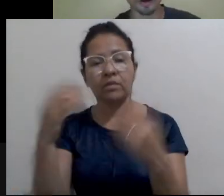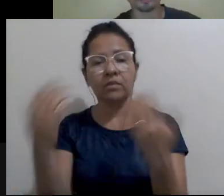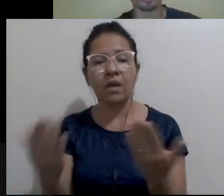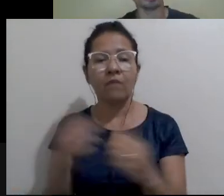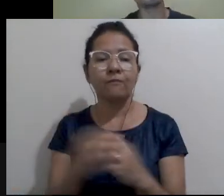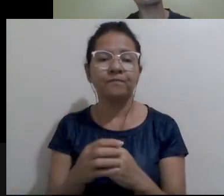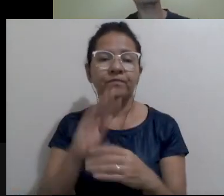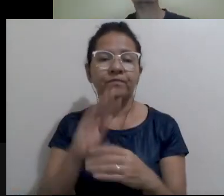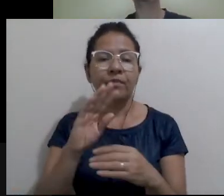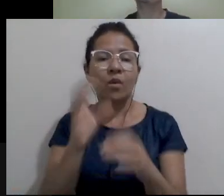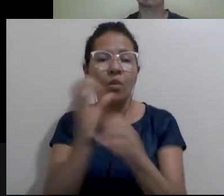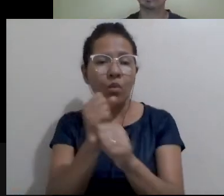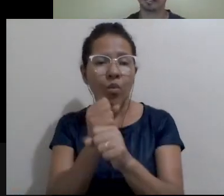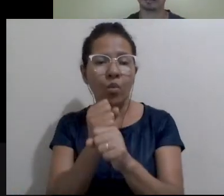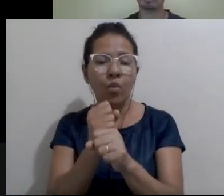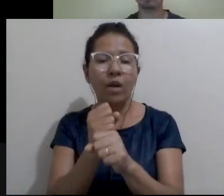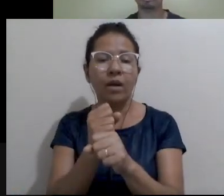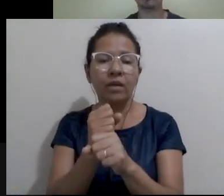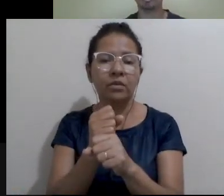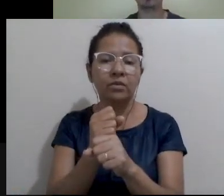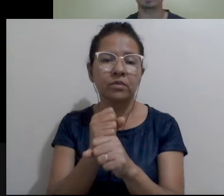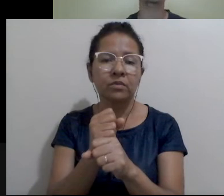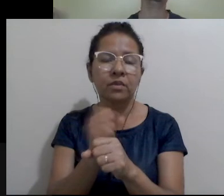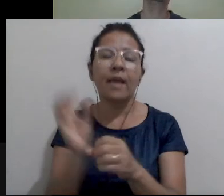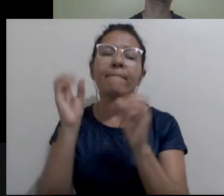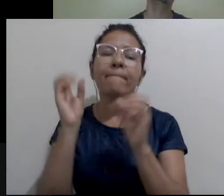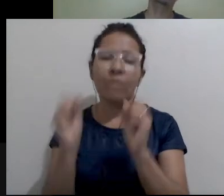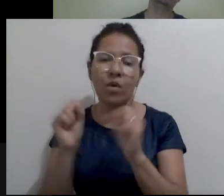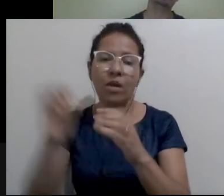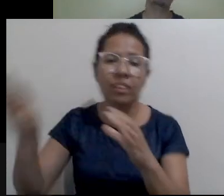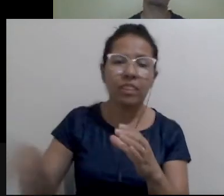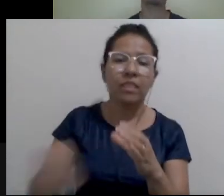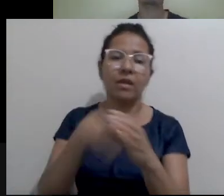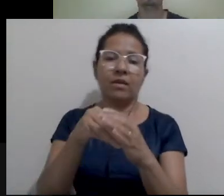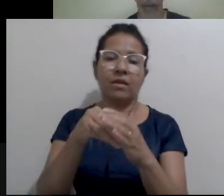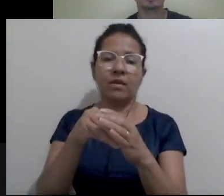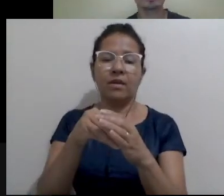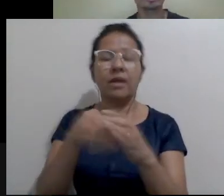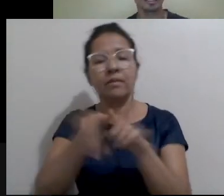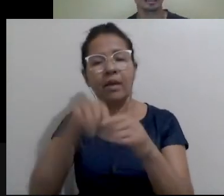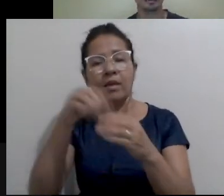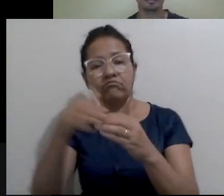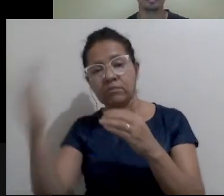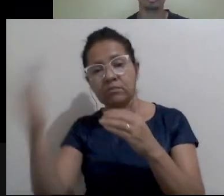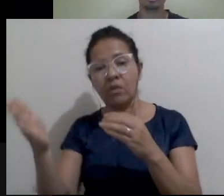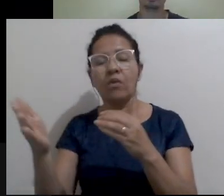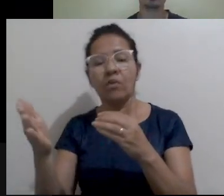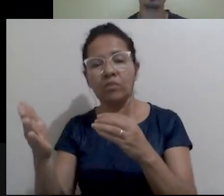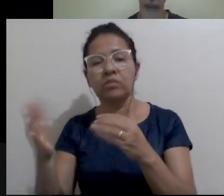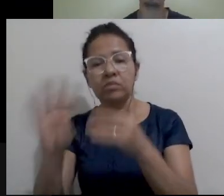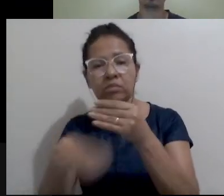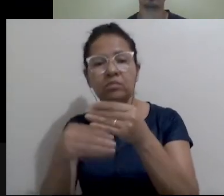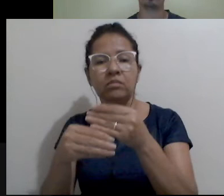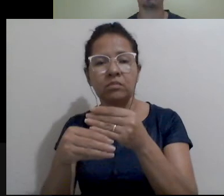de cobalto NH36, ele pode ser classificado como de esfera interna. E tem também os compostos de esfera externa. O que são